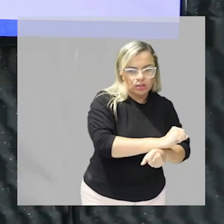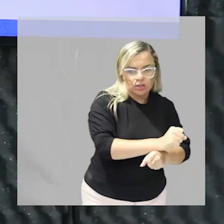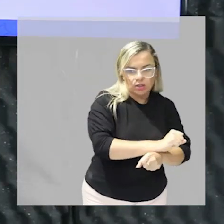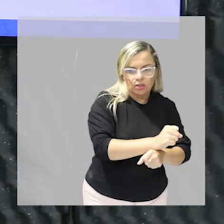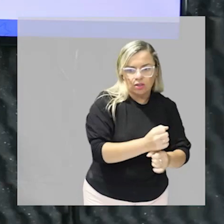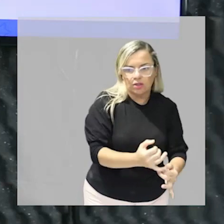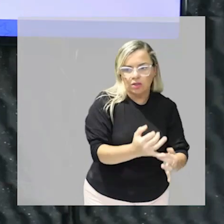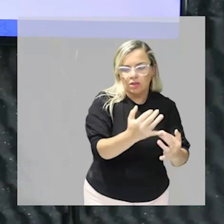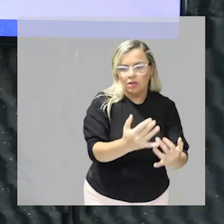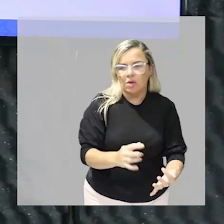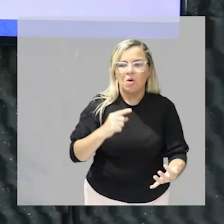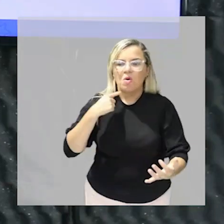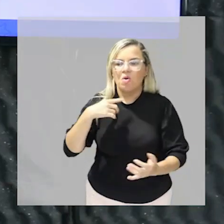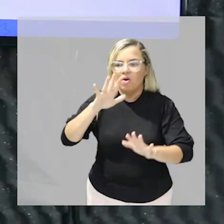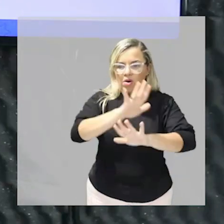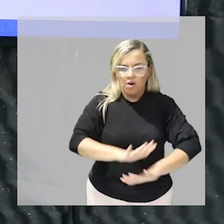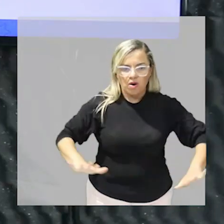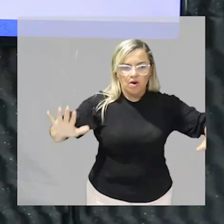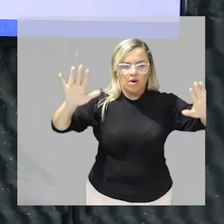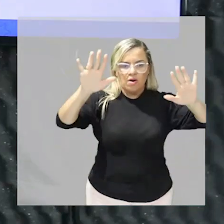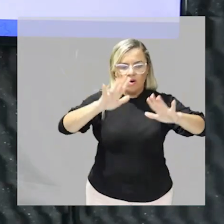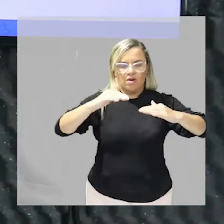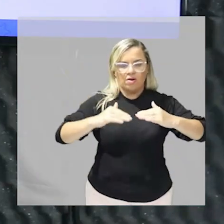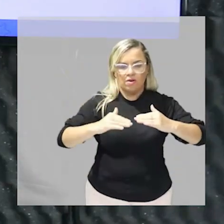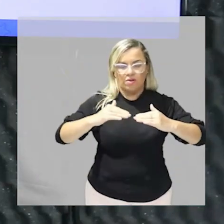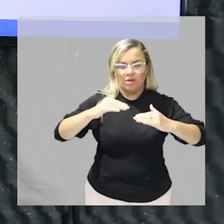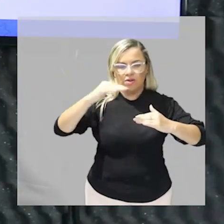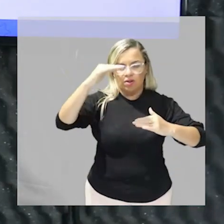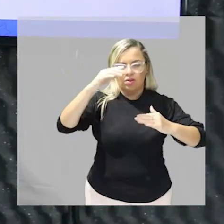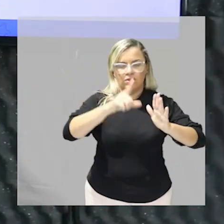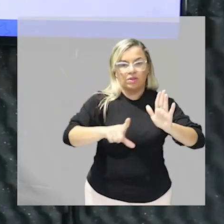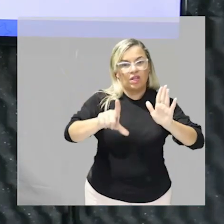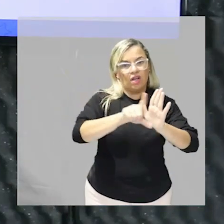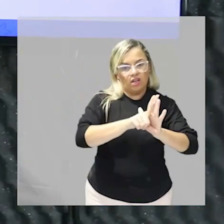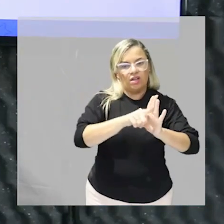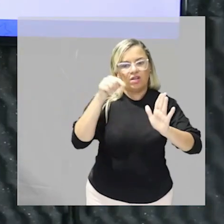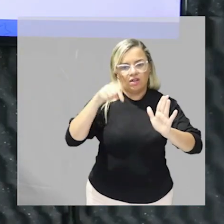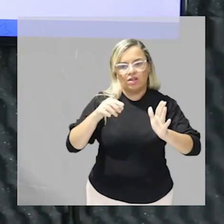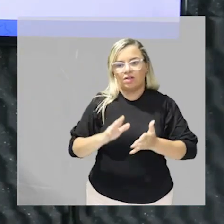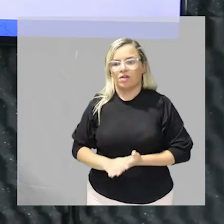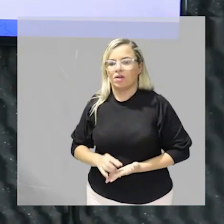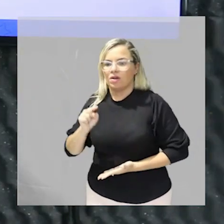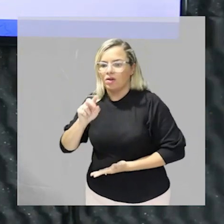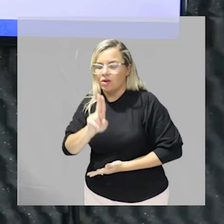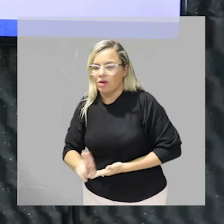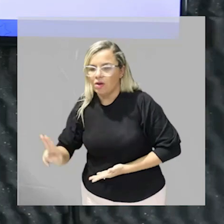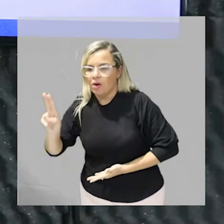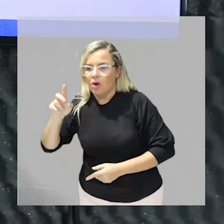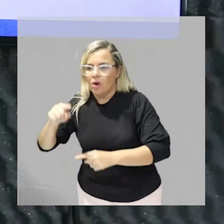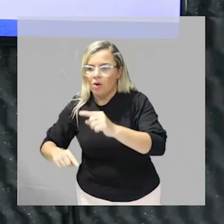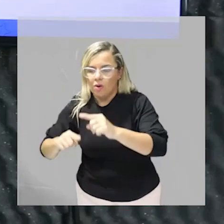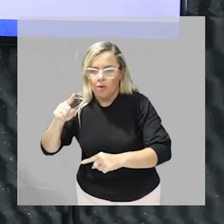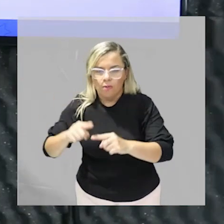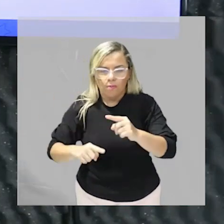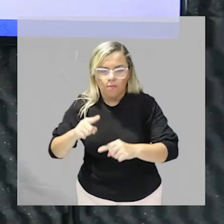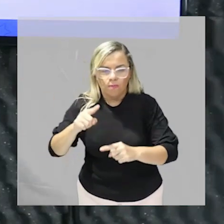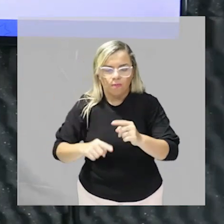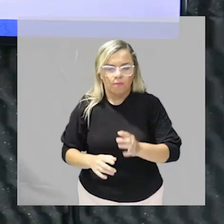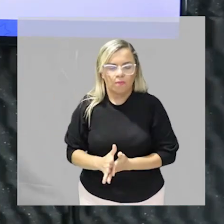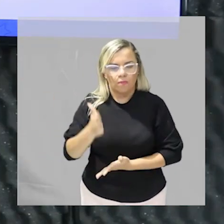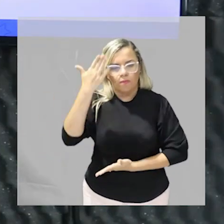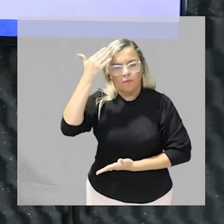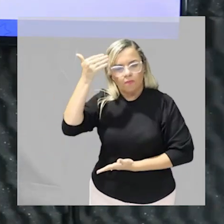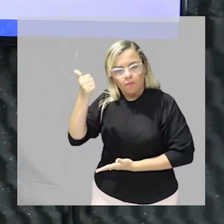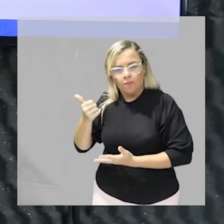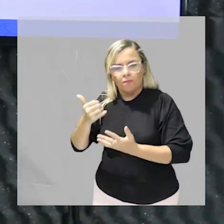níveis previstos pela legislação. Beleza. Desse modo, são utilizados aparelhos para aferir as